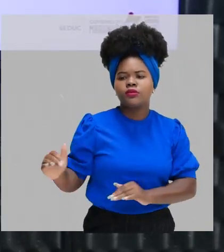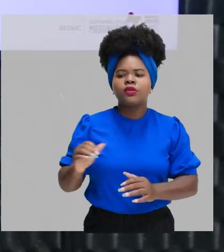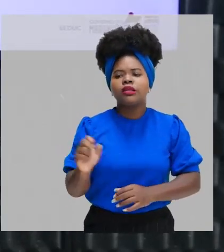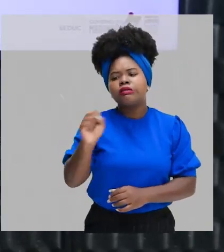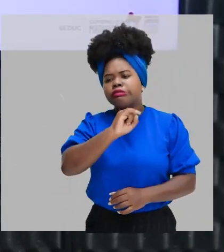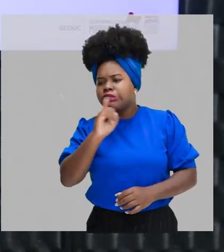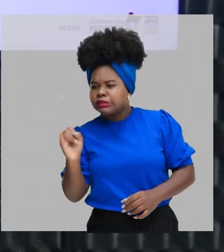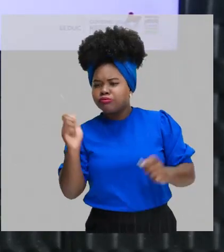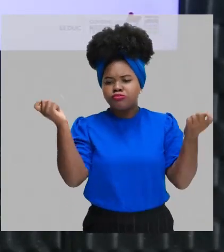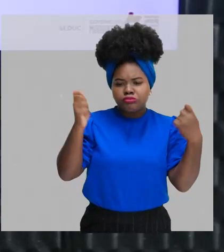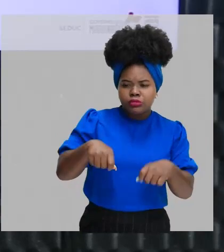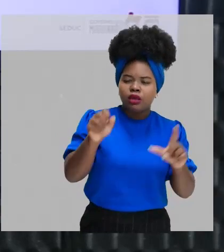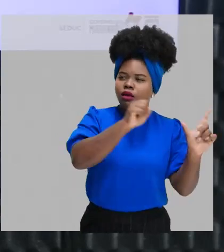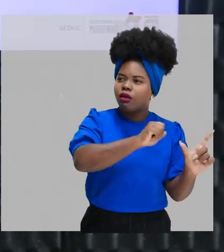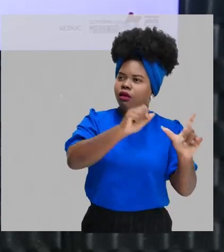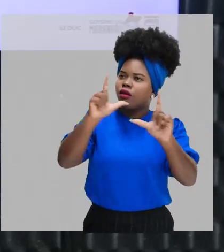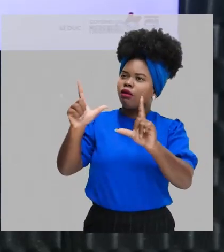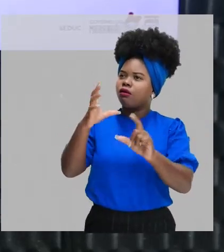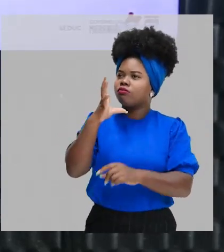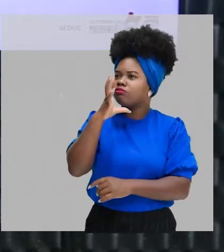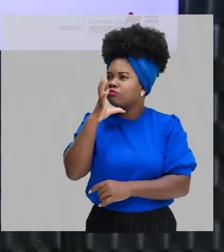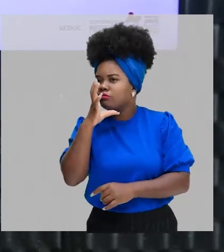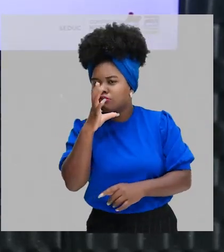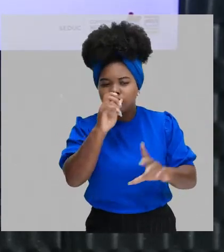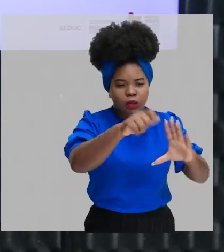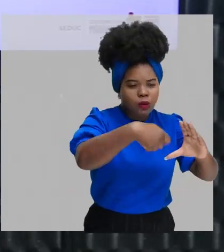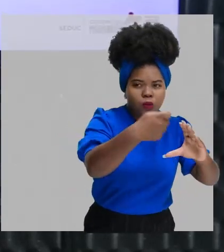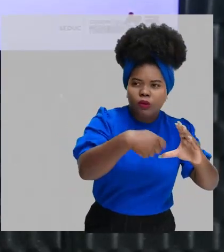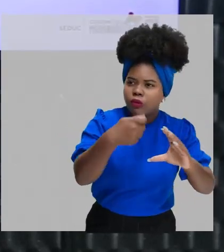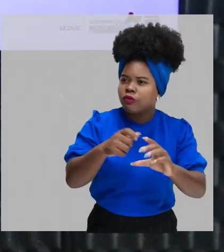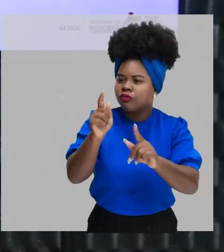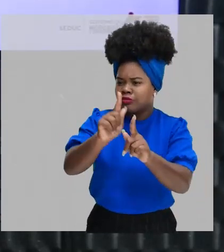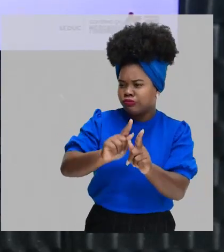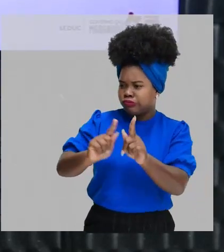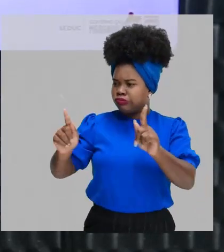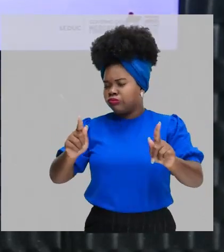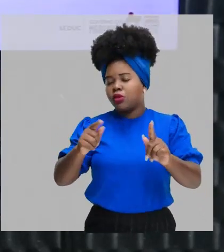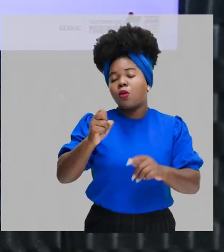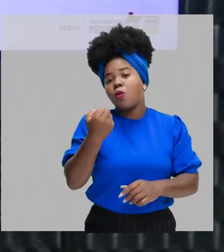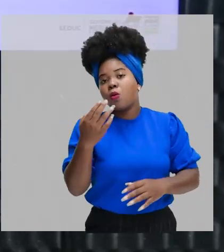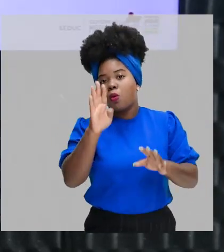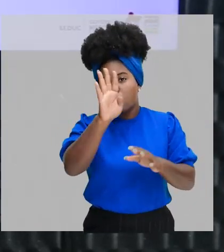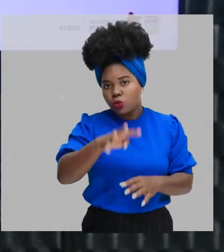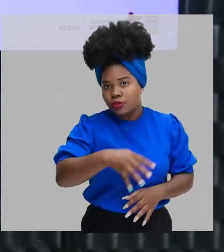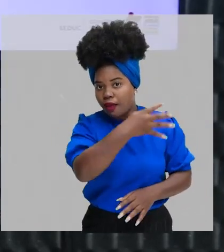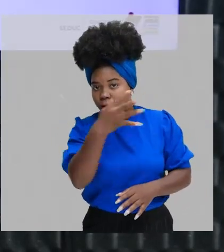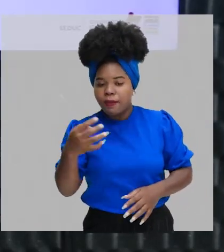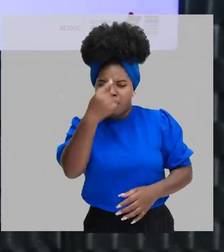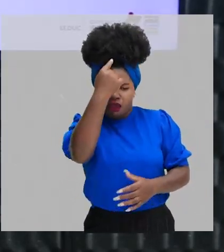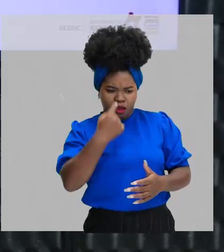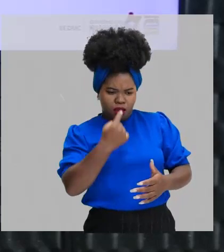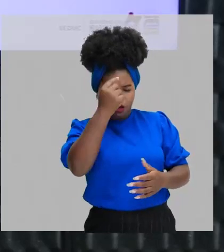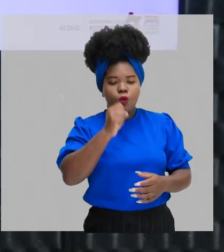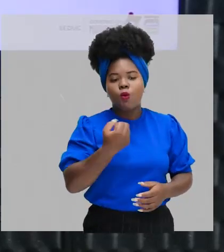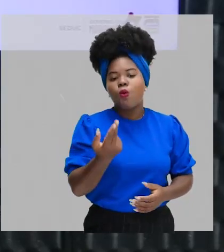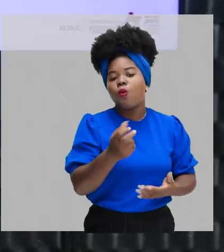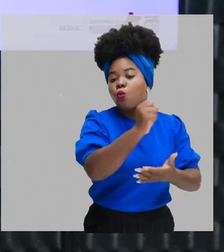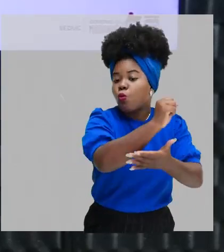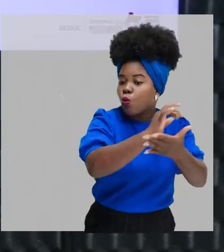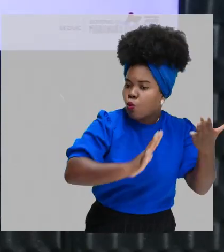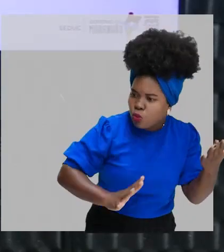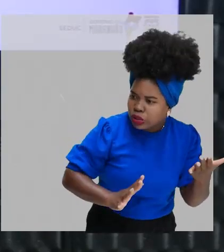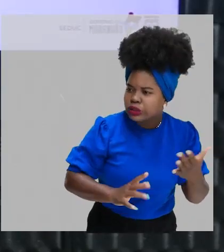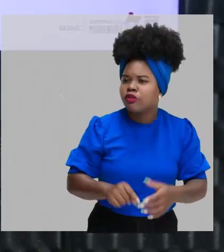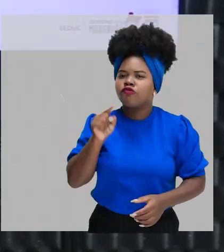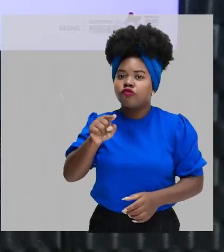você observando aqui o nosso vídeo, aquele gráfico, aquela tabela, aquela figura, aquela questão que chamar a sua atenção,